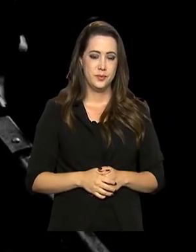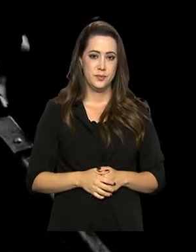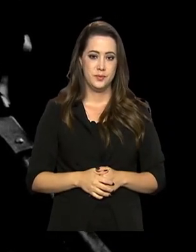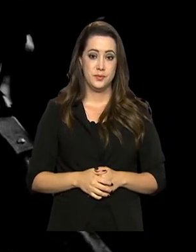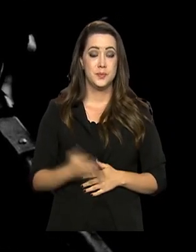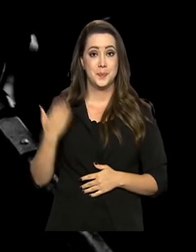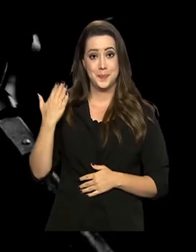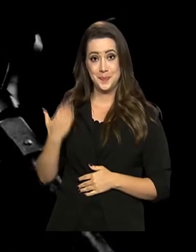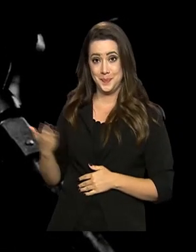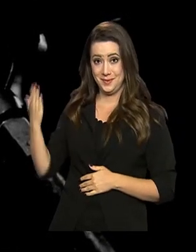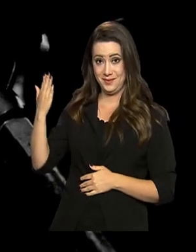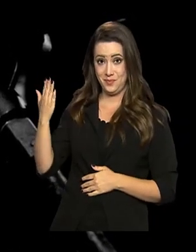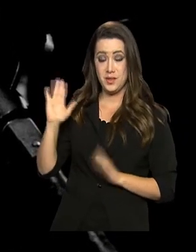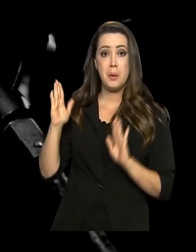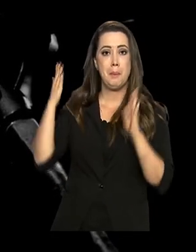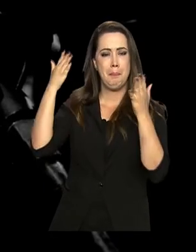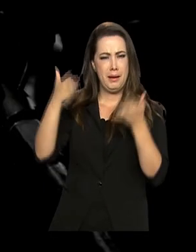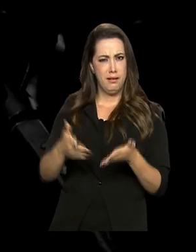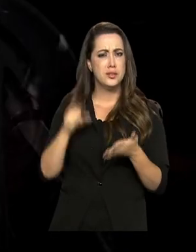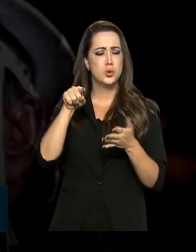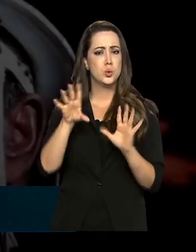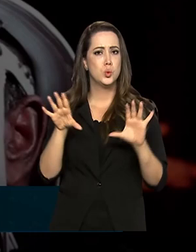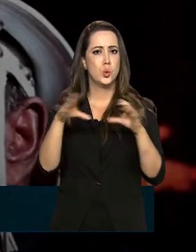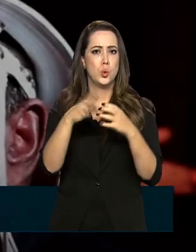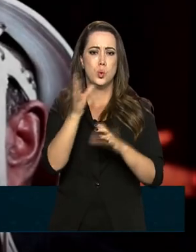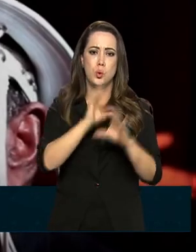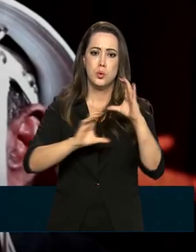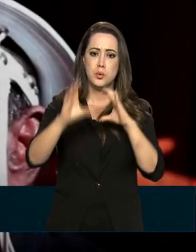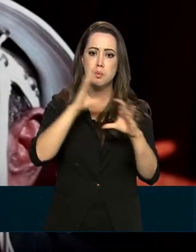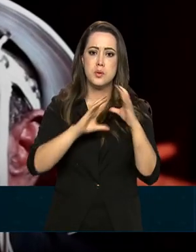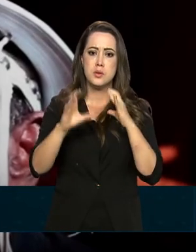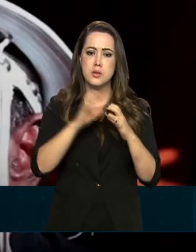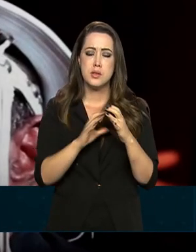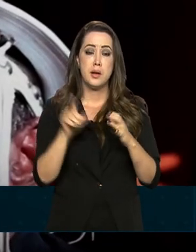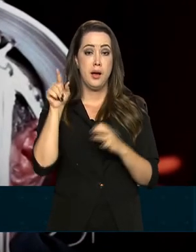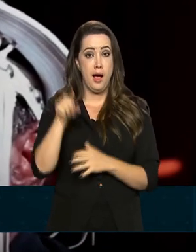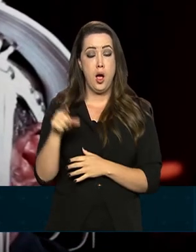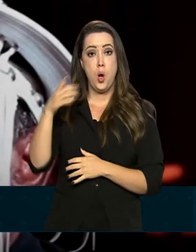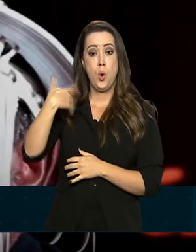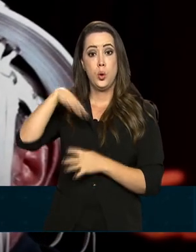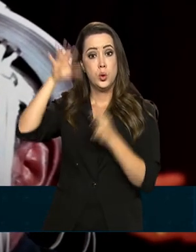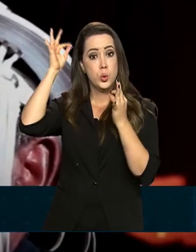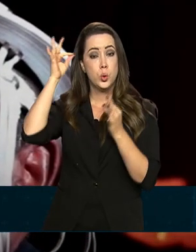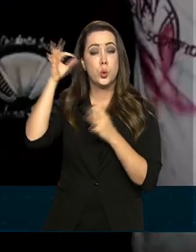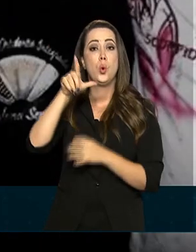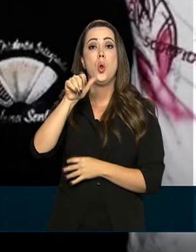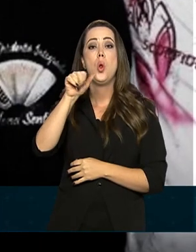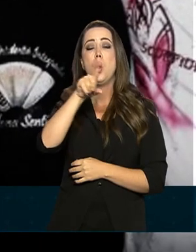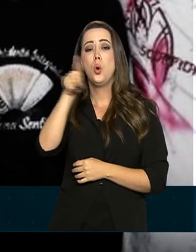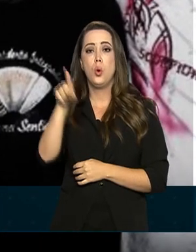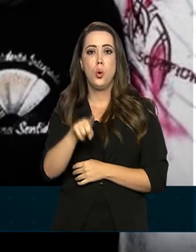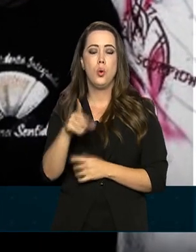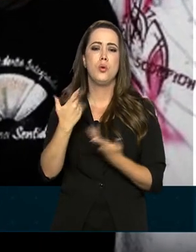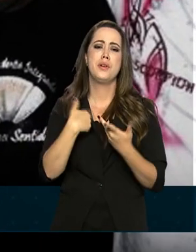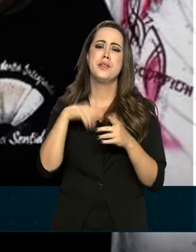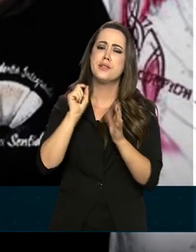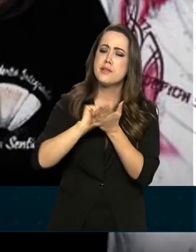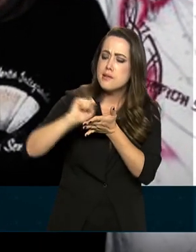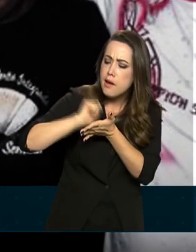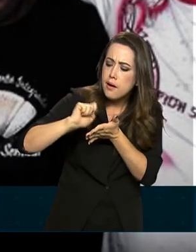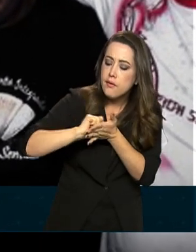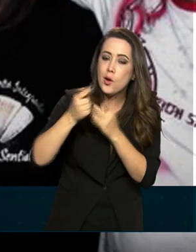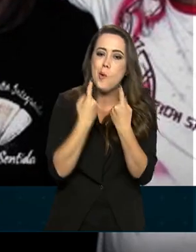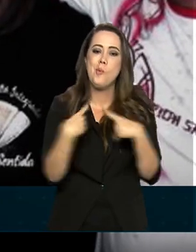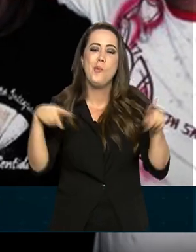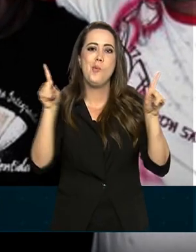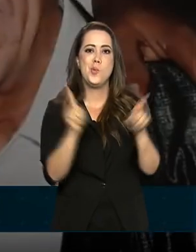Pinto do Acordeon fez parte do grupo musical de Luiz Gonzaga, o Rei do Baião, e compôs músicas que foram gravadas por grandes nomes